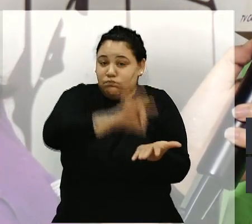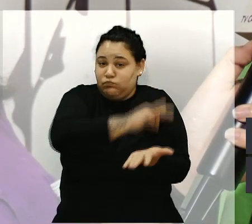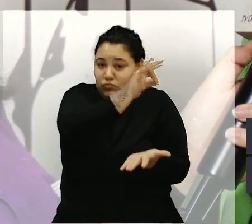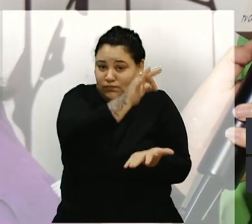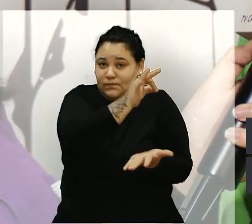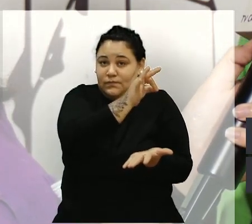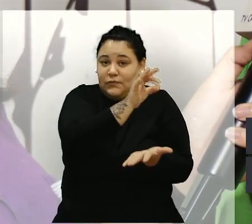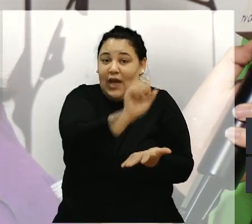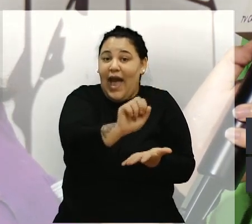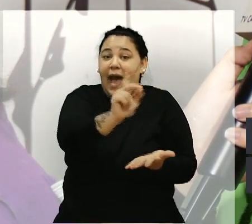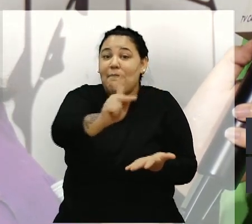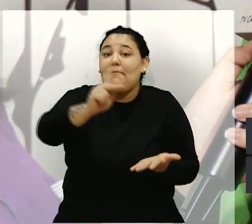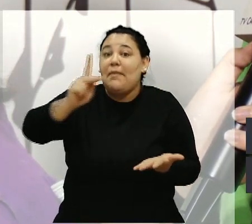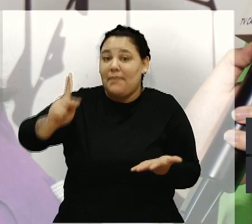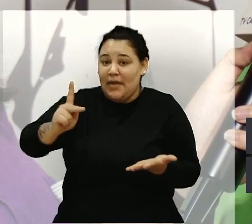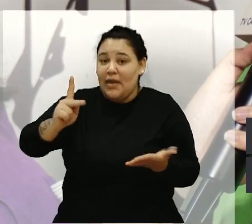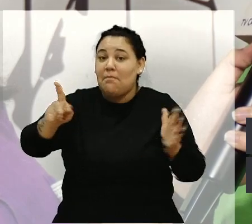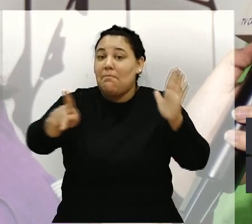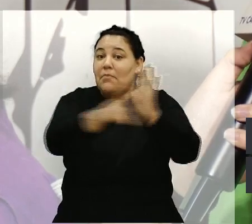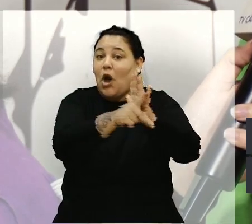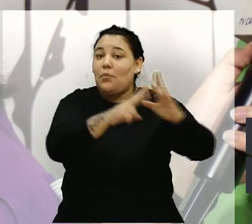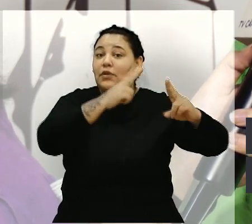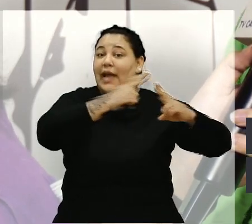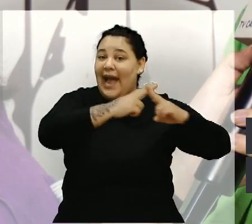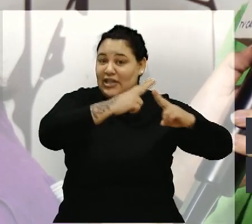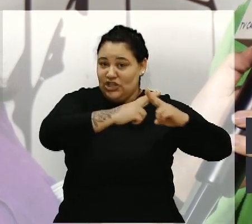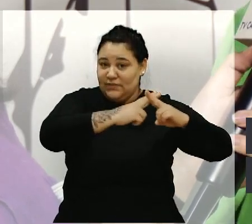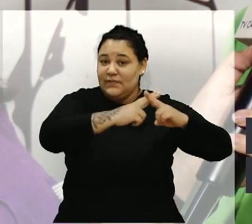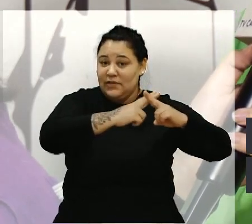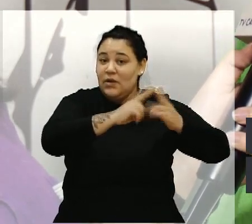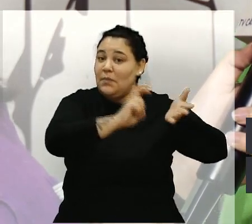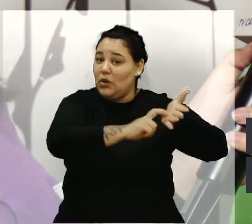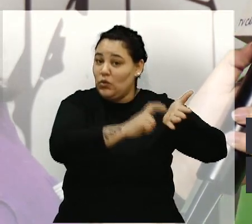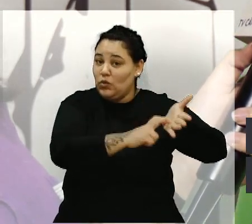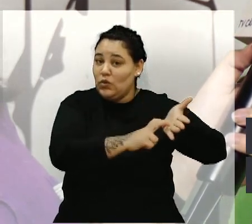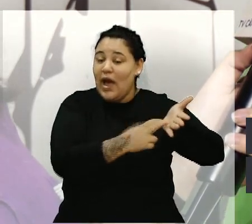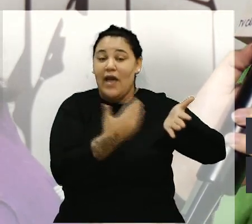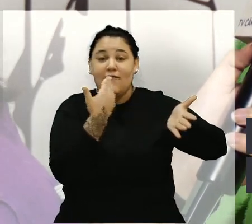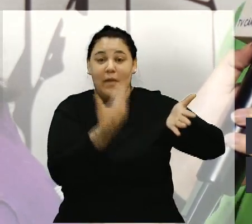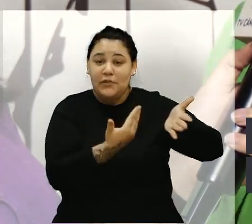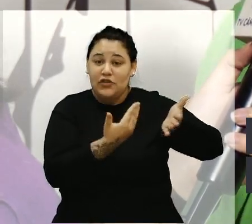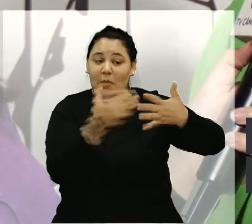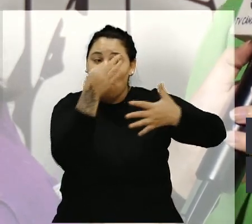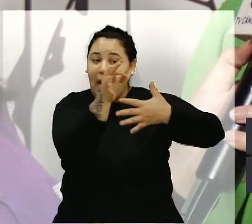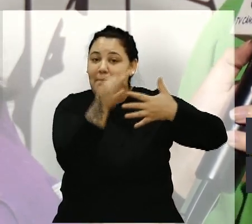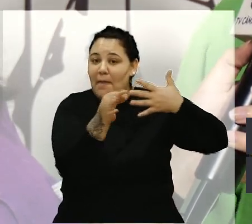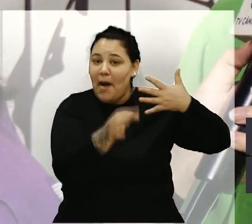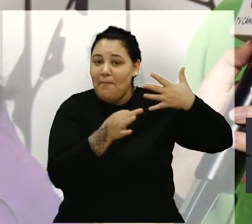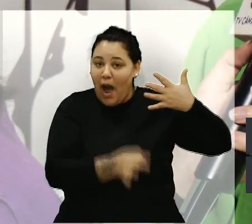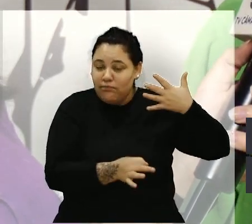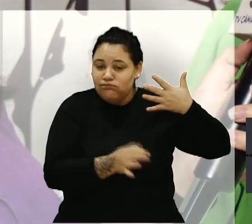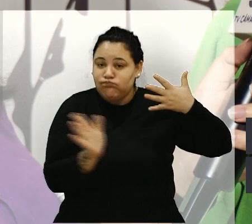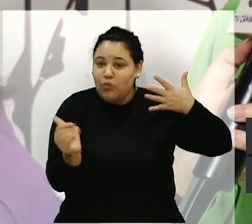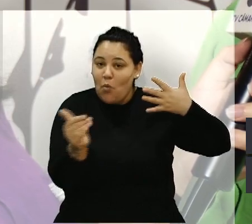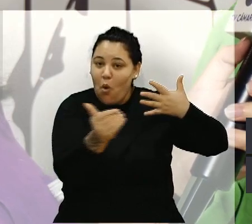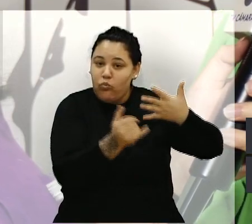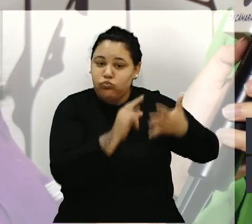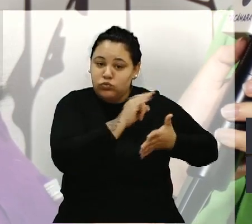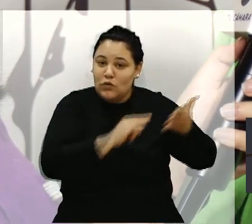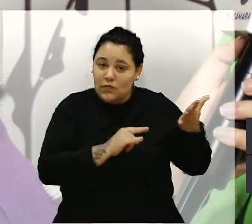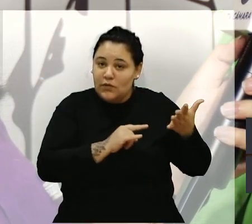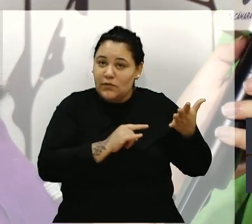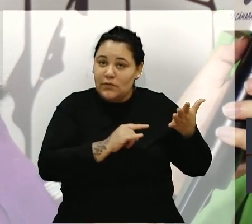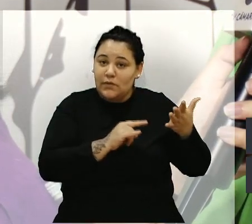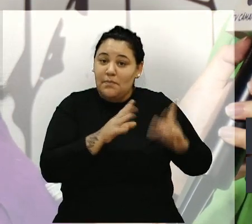no aplicativo da Caixa e lá pede uma série de documentos. Pede, inclusive, comprovante